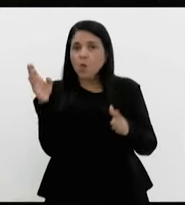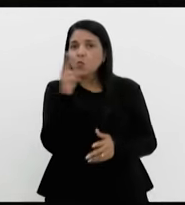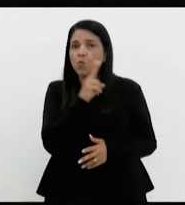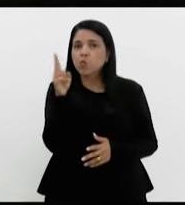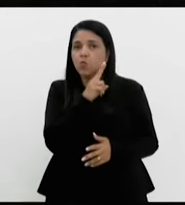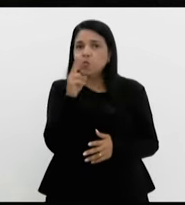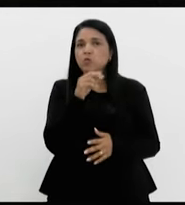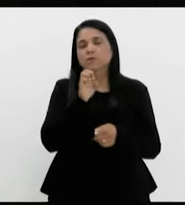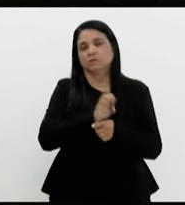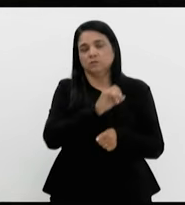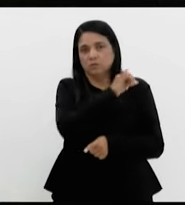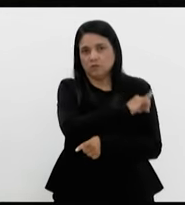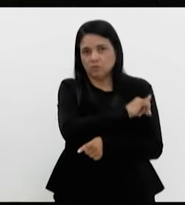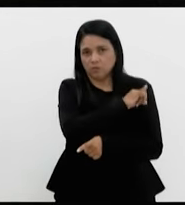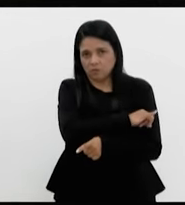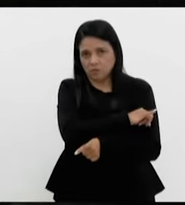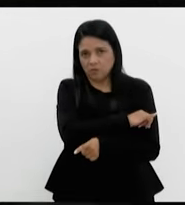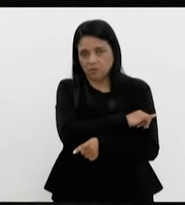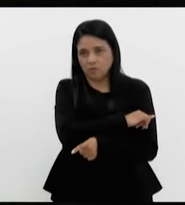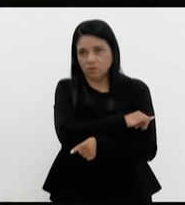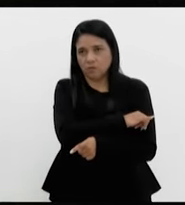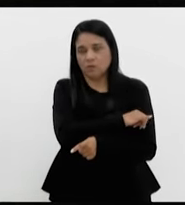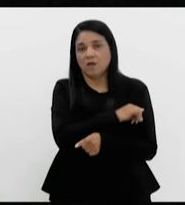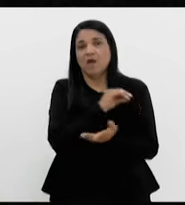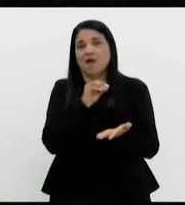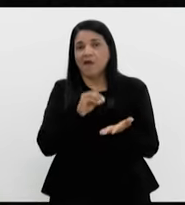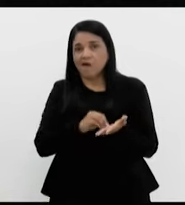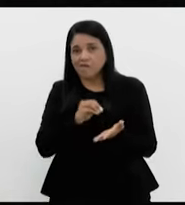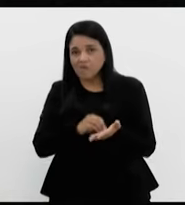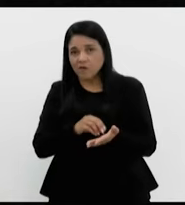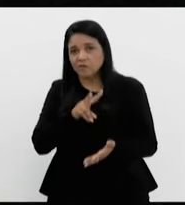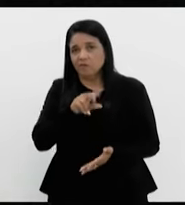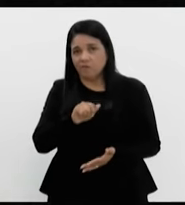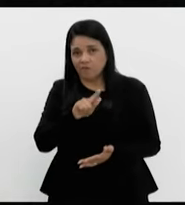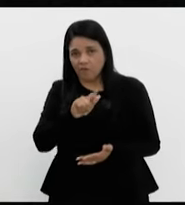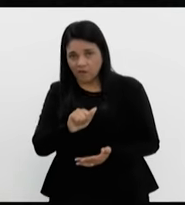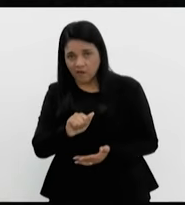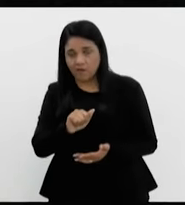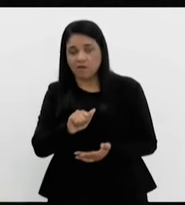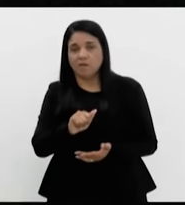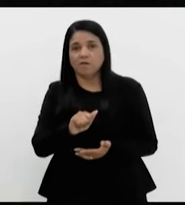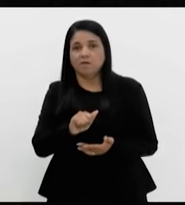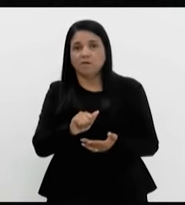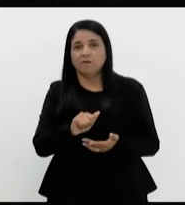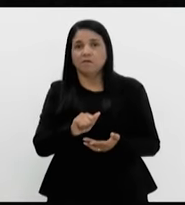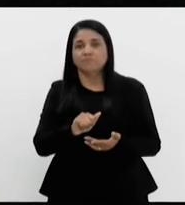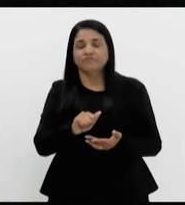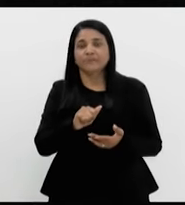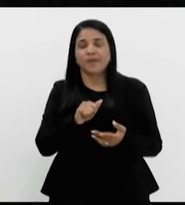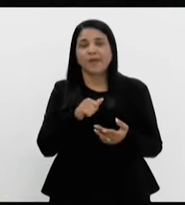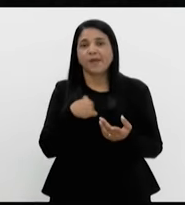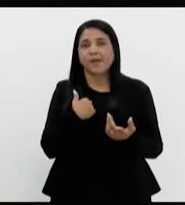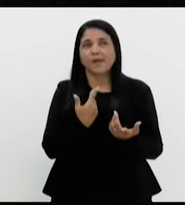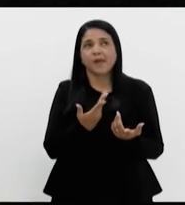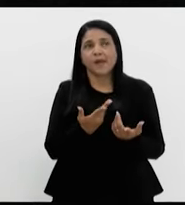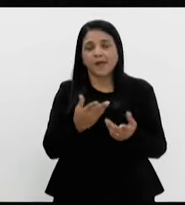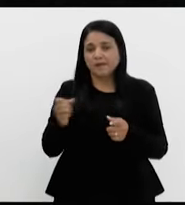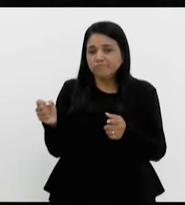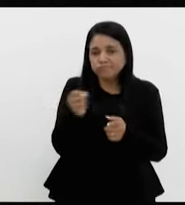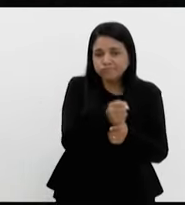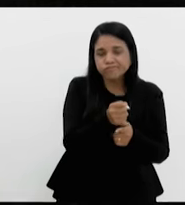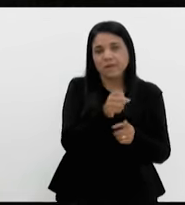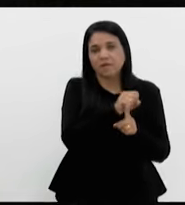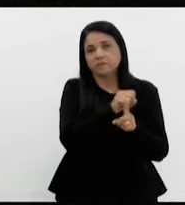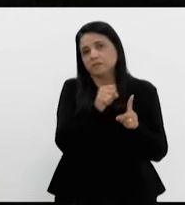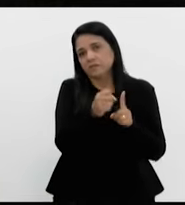Estado do Rio de Janeiro. A não disponibilidade de vagas está inviabilizando a reinserção